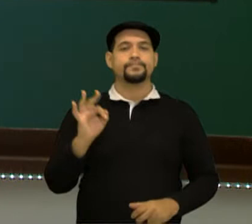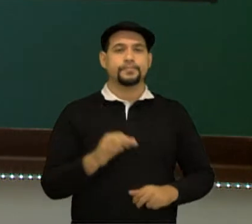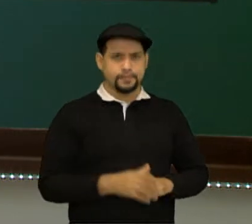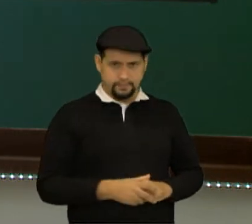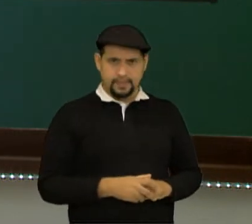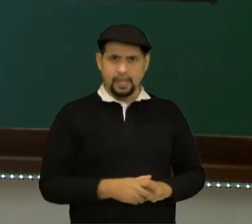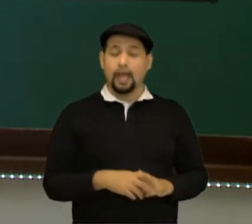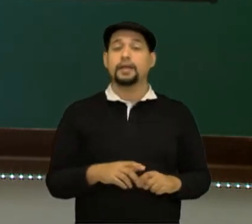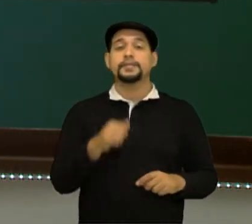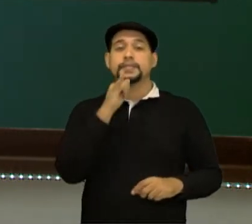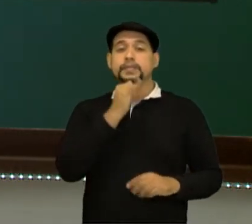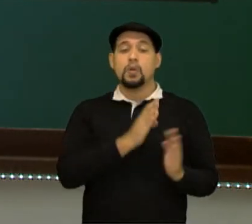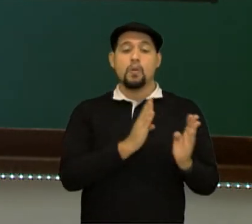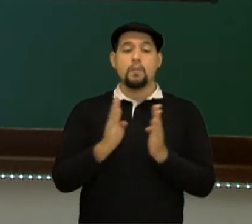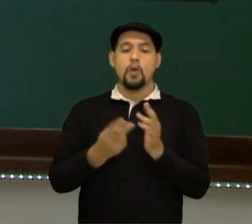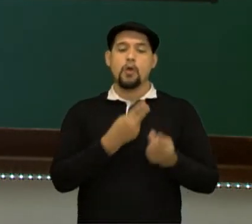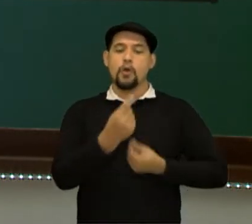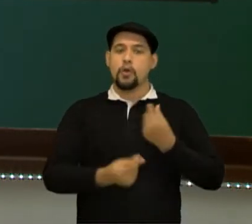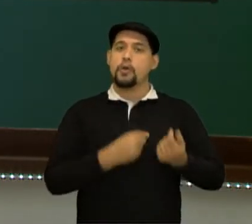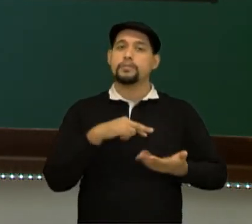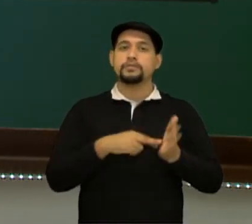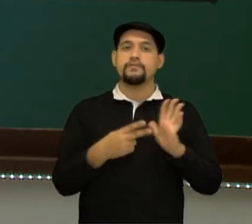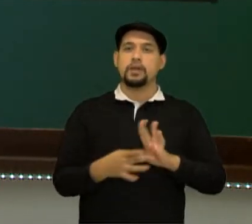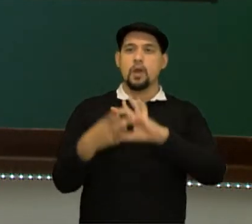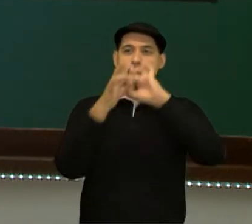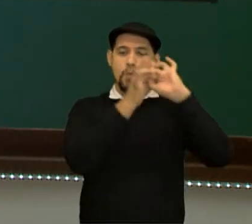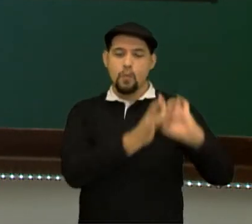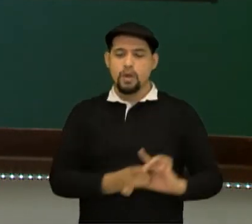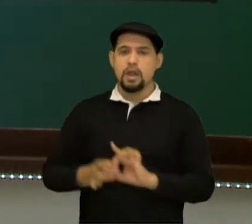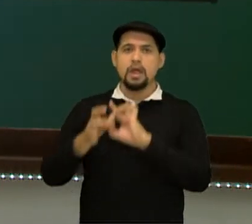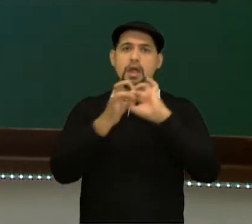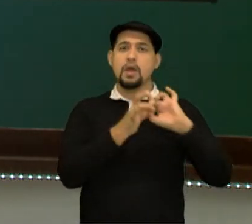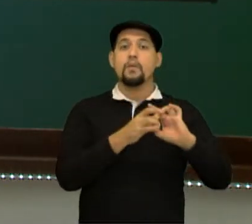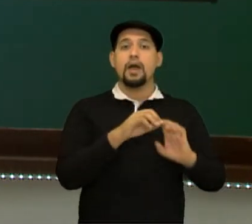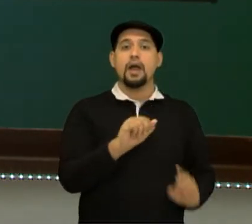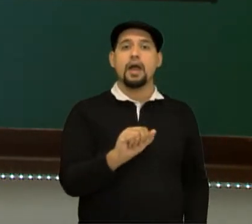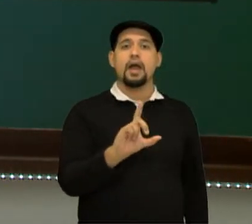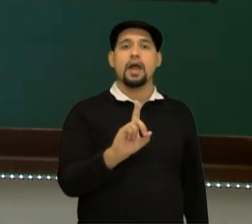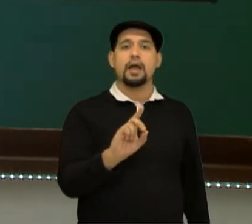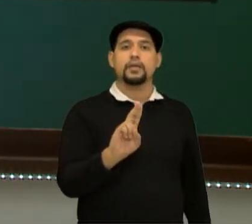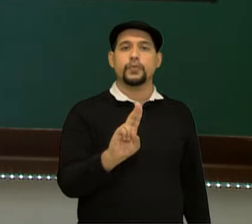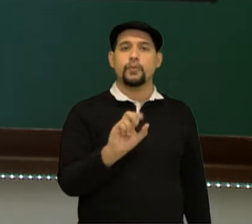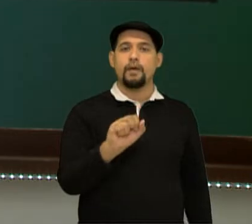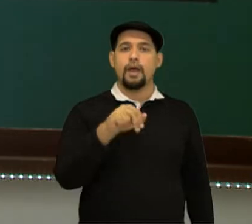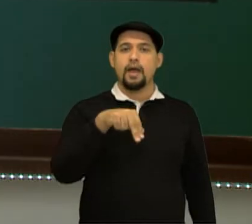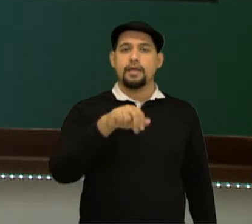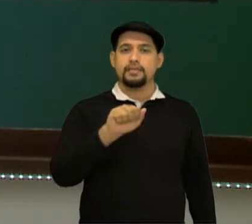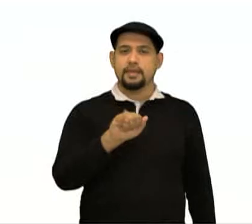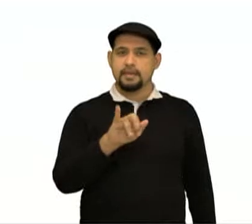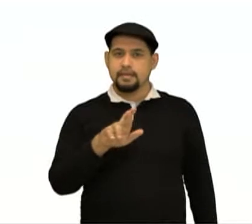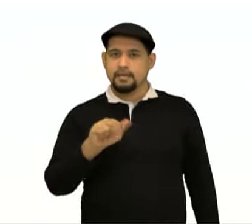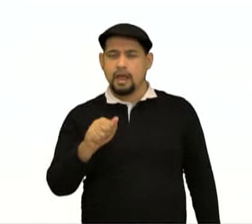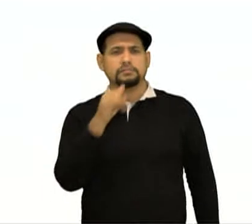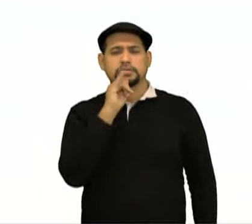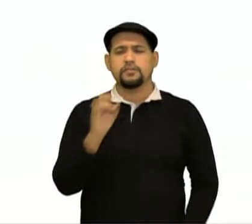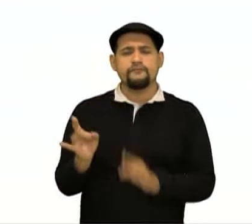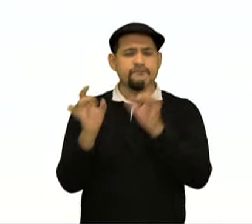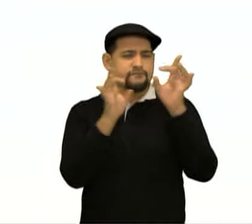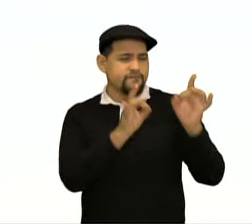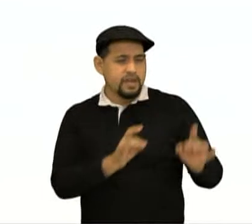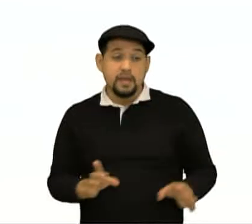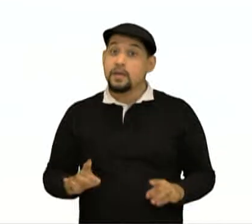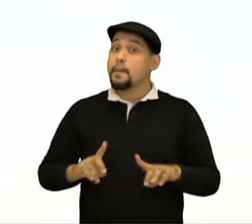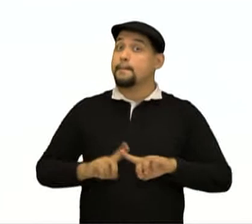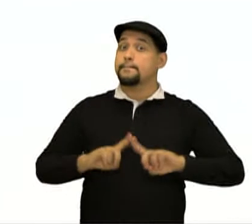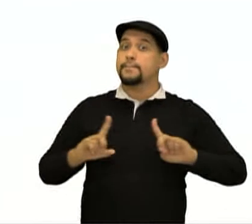seguinte tipo de bloco econômico é o da união aduaneira união aduaneira Seria o Mesmo bloco de livre-comércio com um